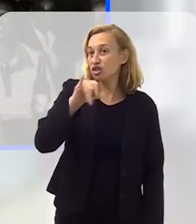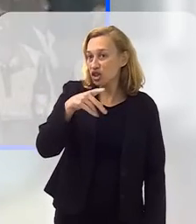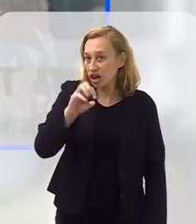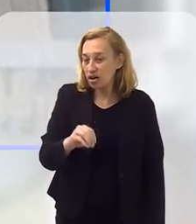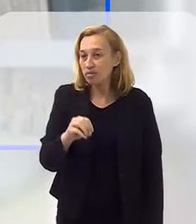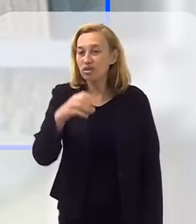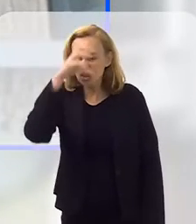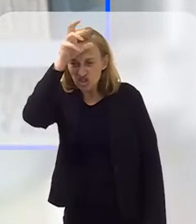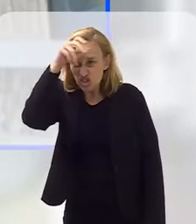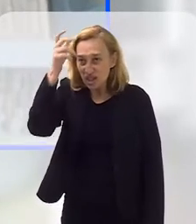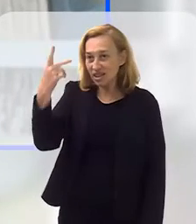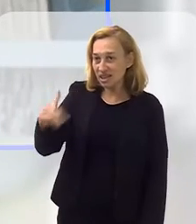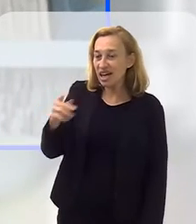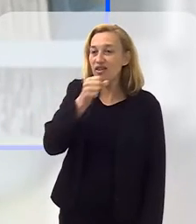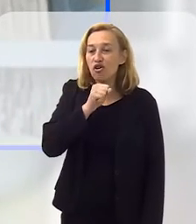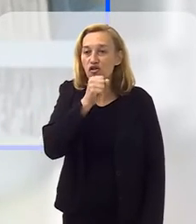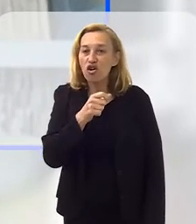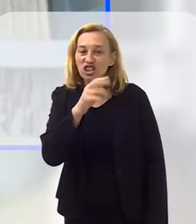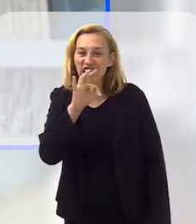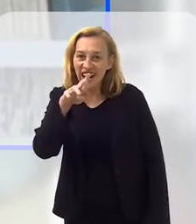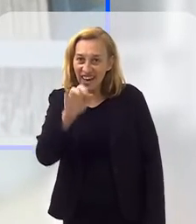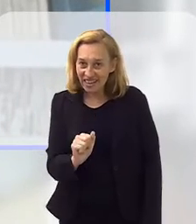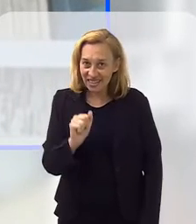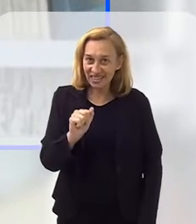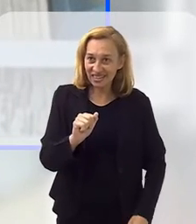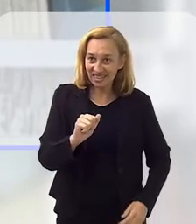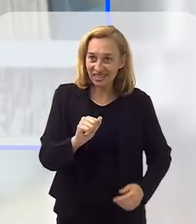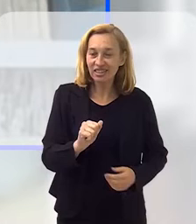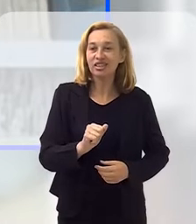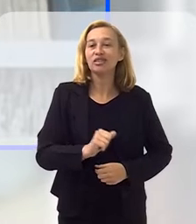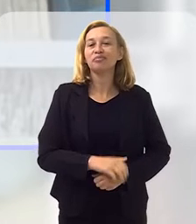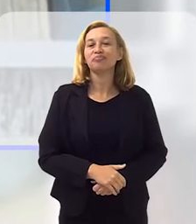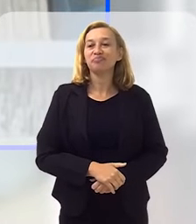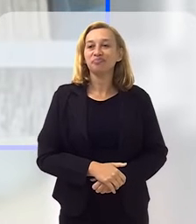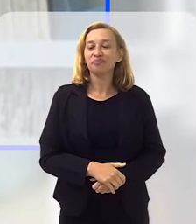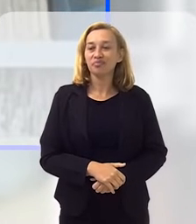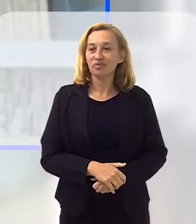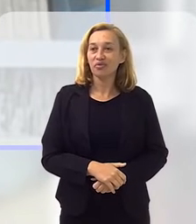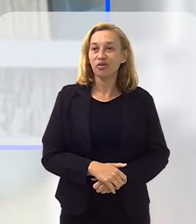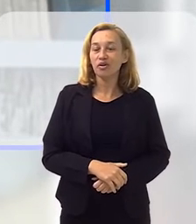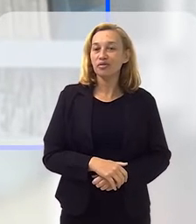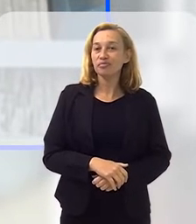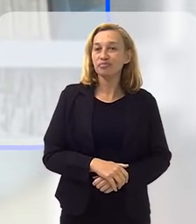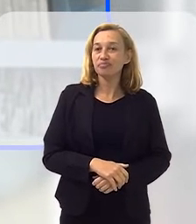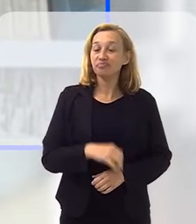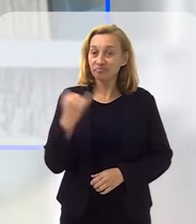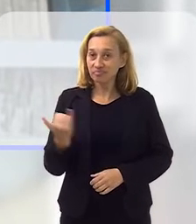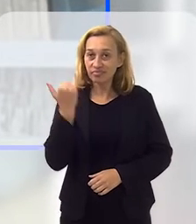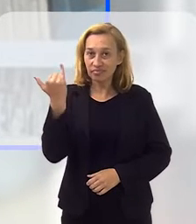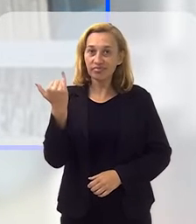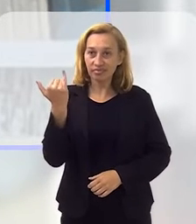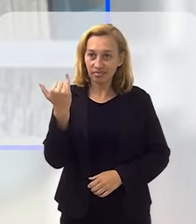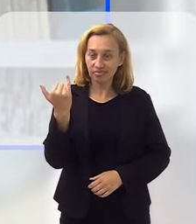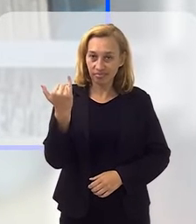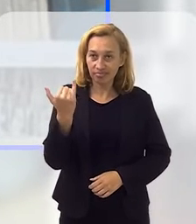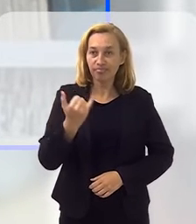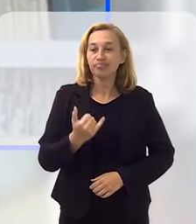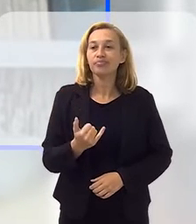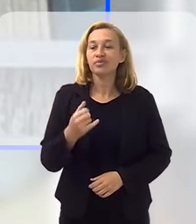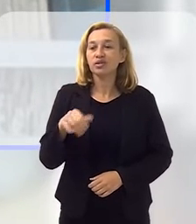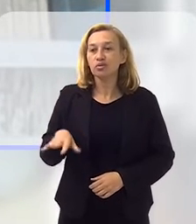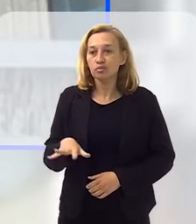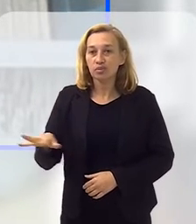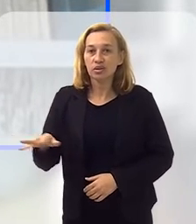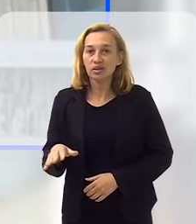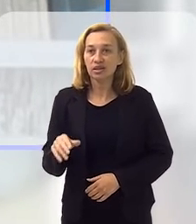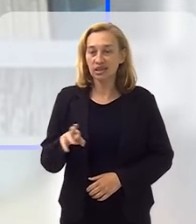Jongo, né? A tia de Dona Ivone, a vovó Tereza Bento da Silva, foi um ícone do Jongo ali no Morro